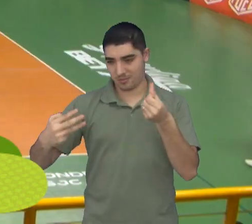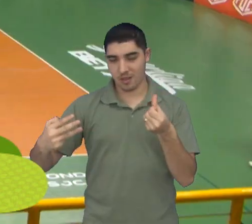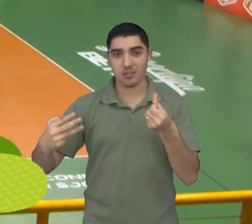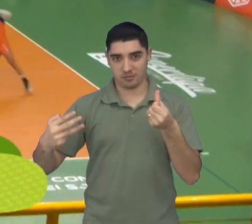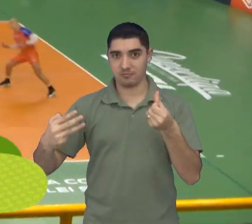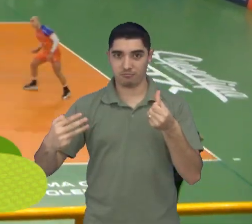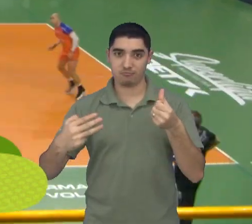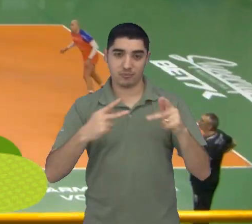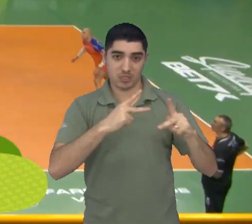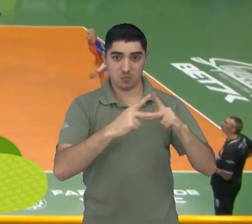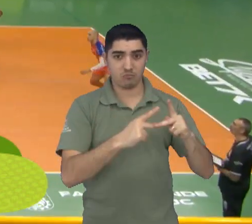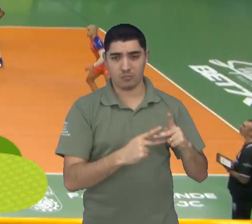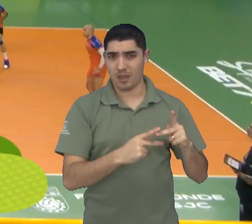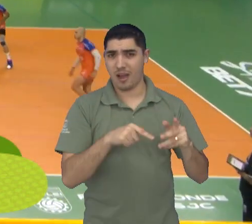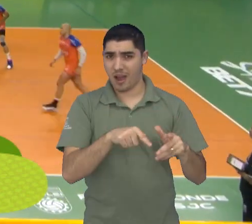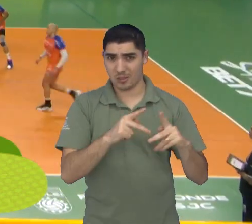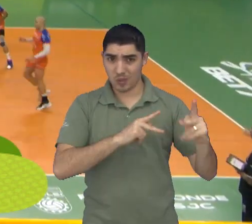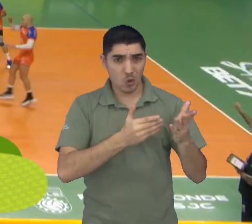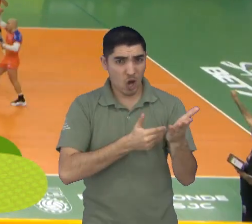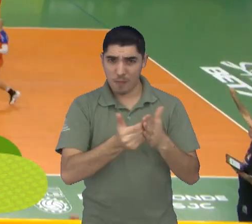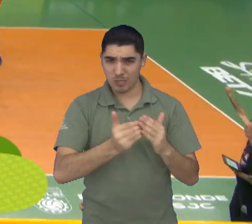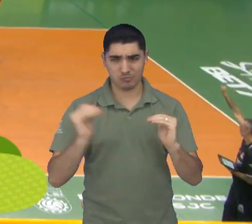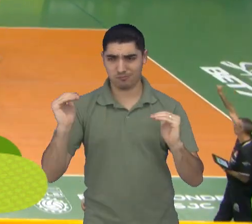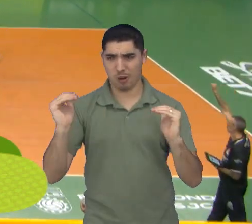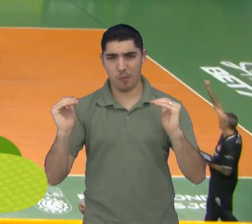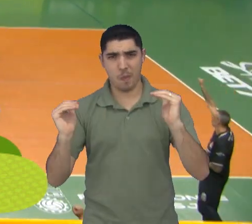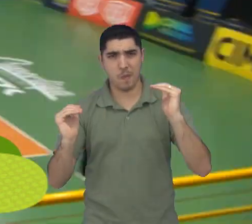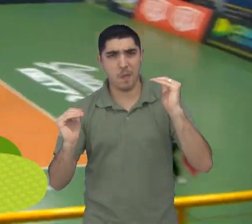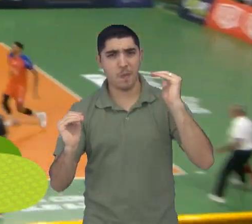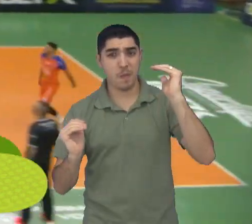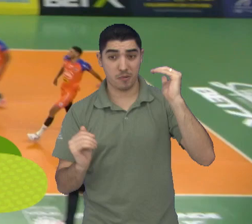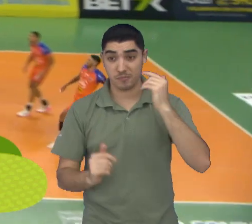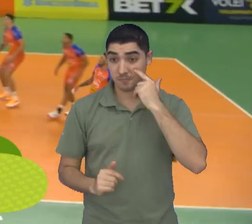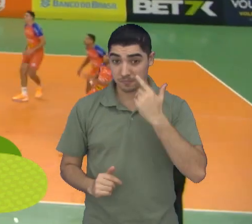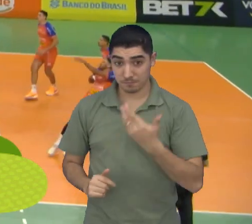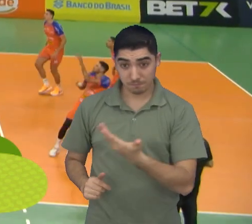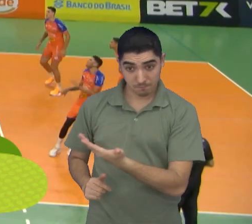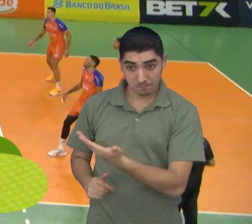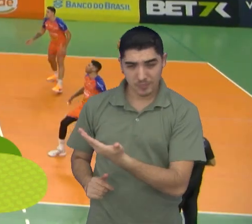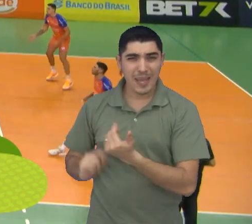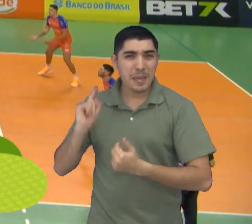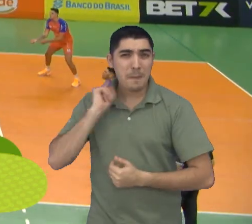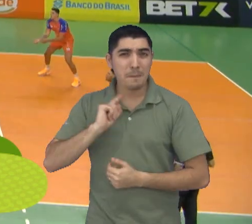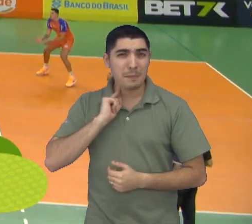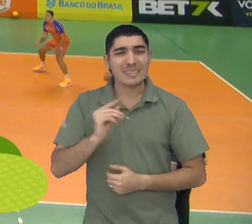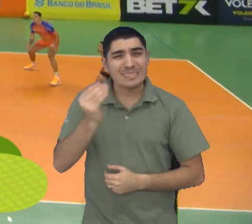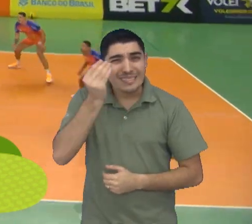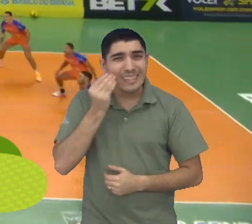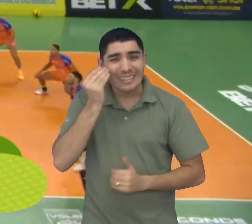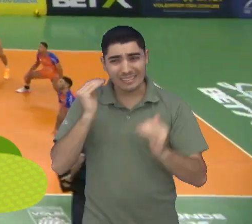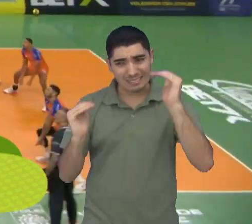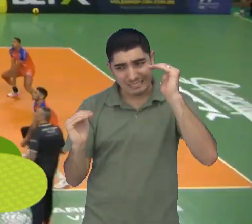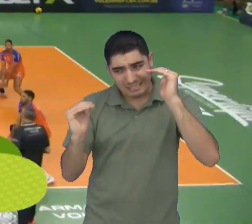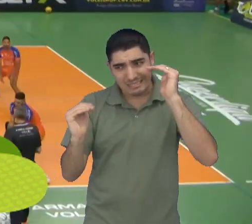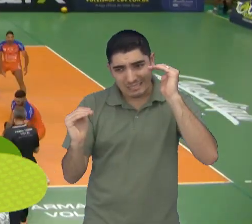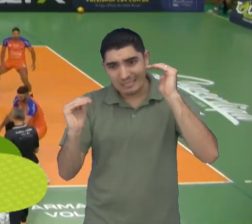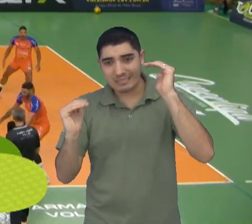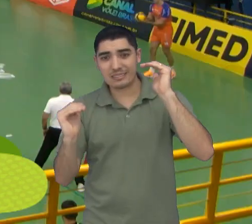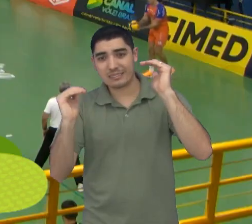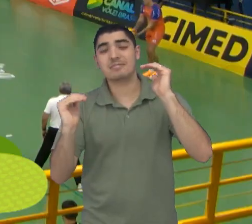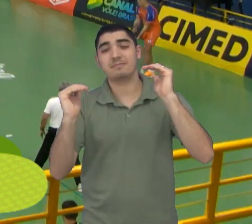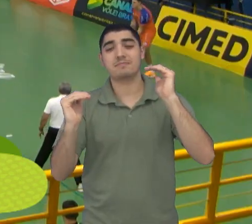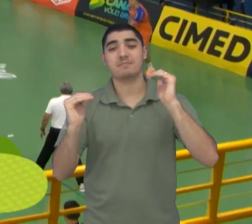A partir daí, os Gigantes do Vale dominaram a parcial. A equipe mineira tentava diminuir o prejuízo com